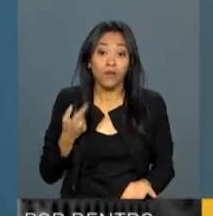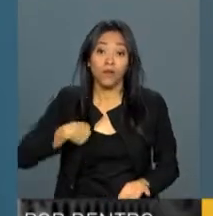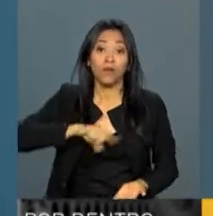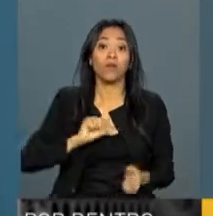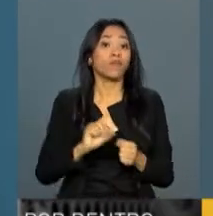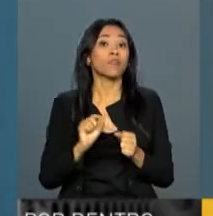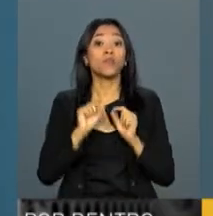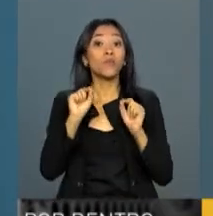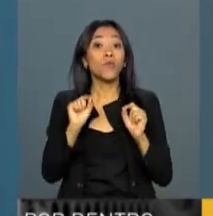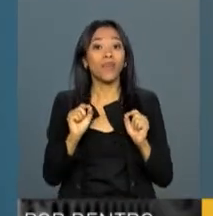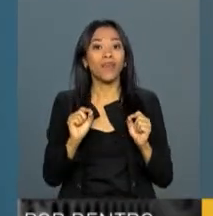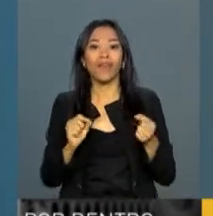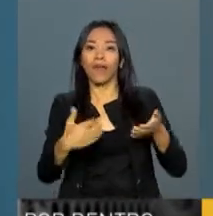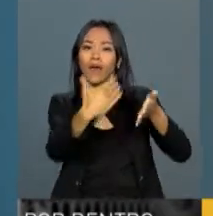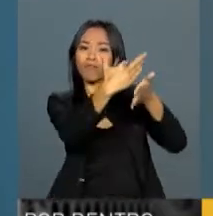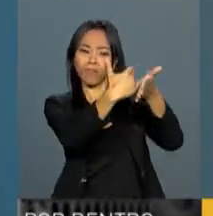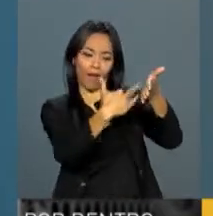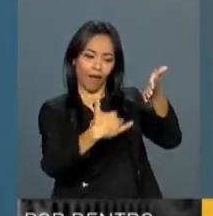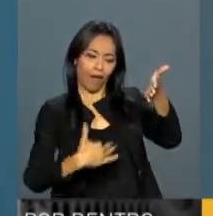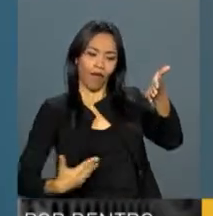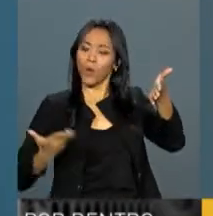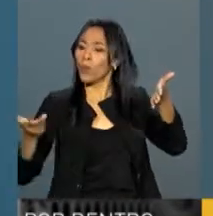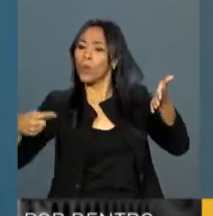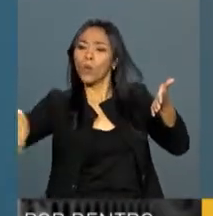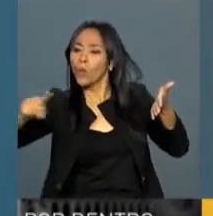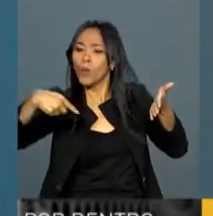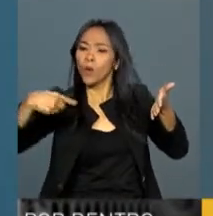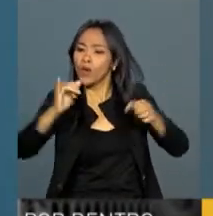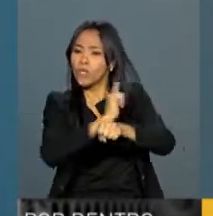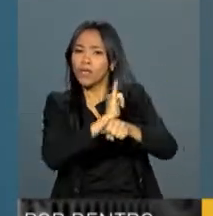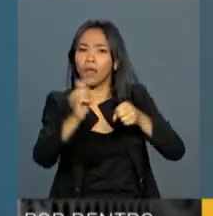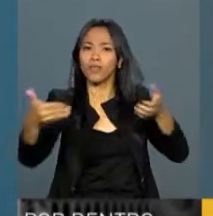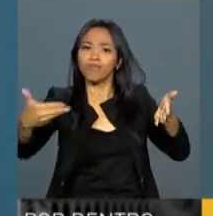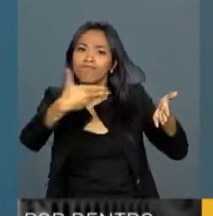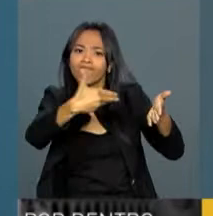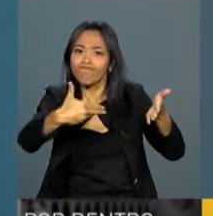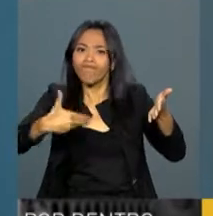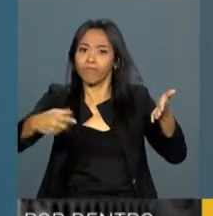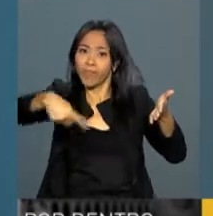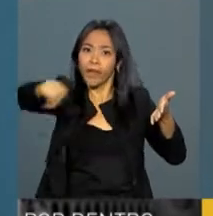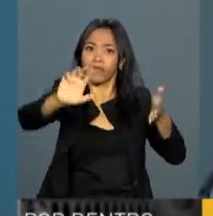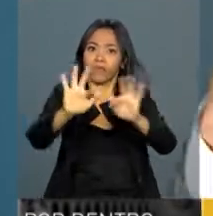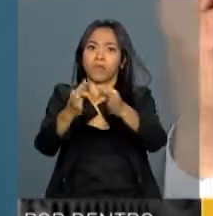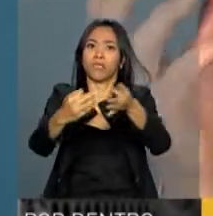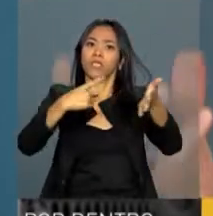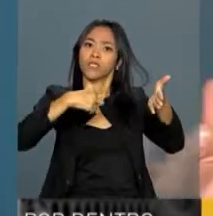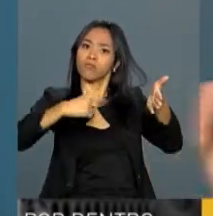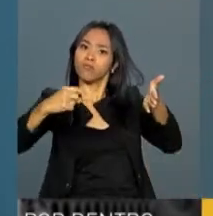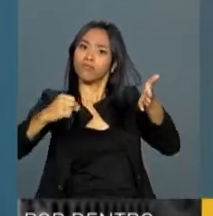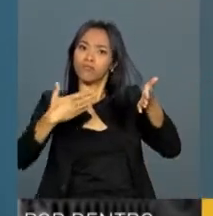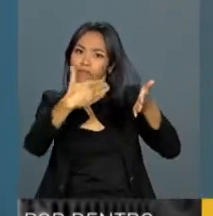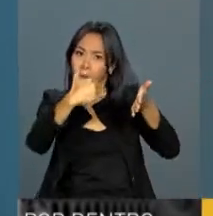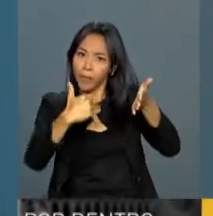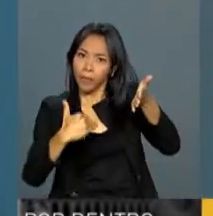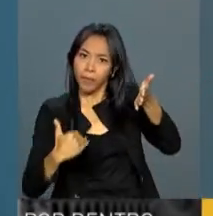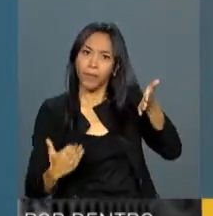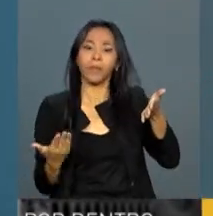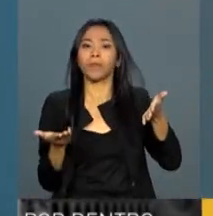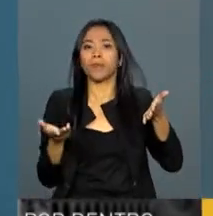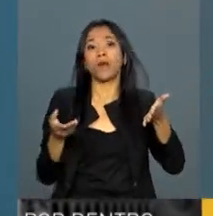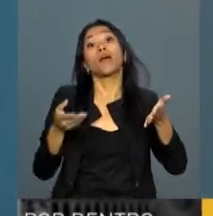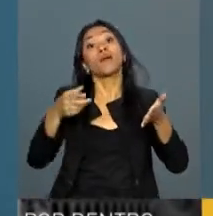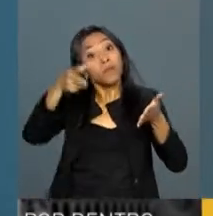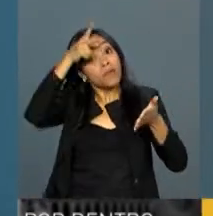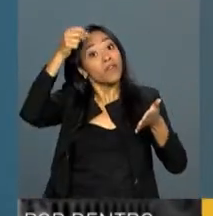agora é dar um cardápio é ainda uma quantidade de instrumentos grande com muita abrangência para as